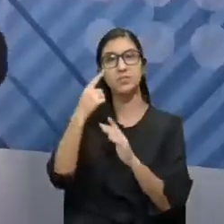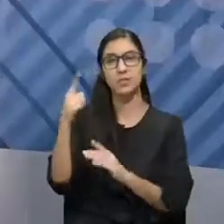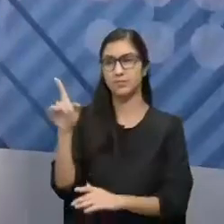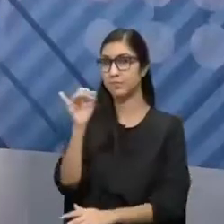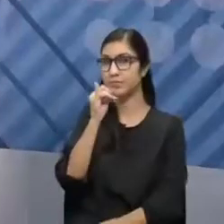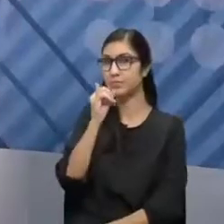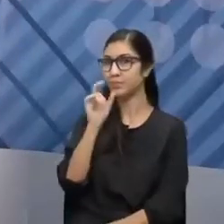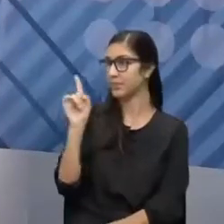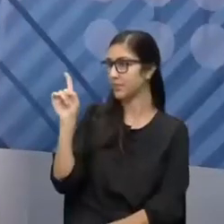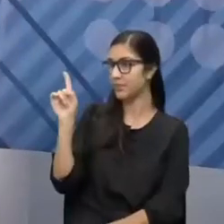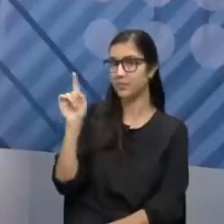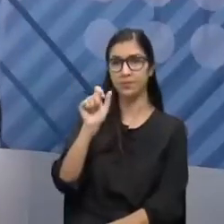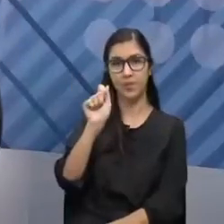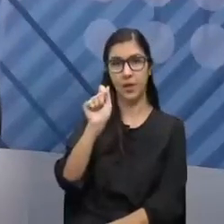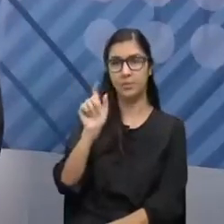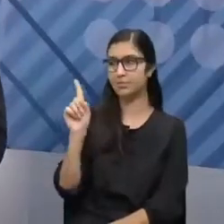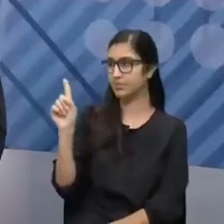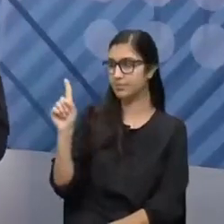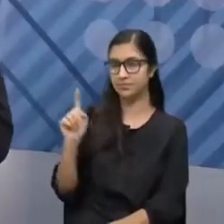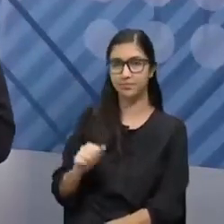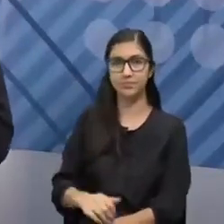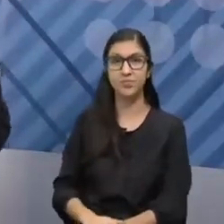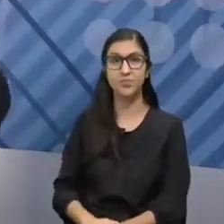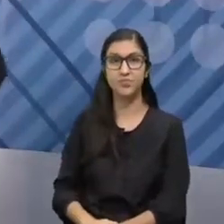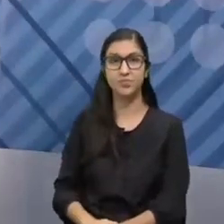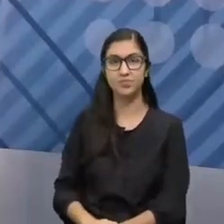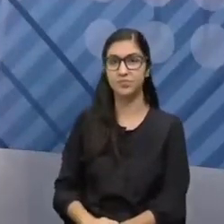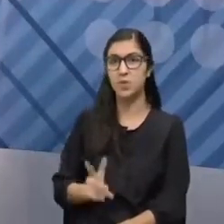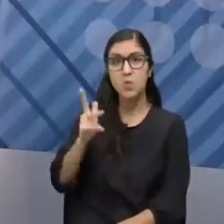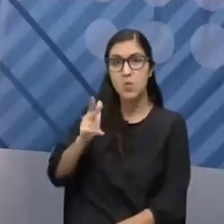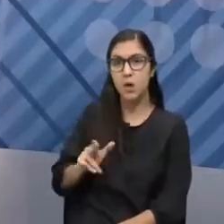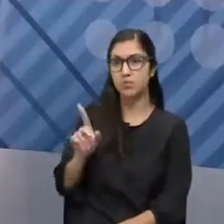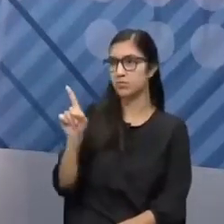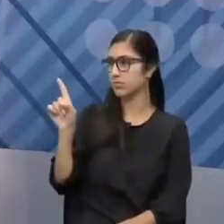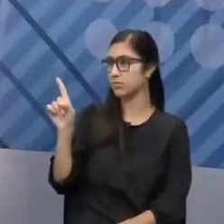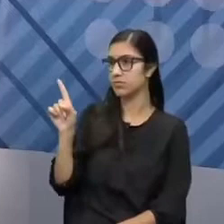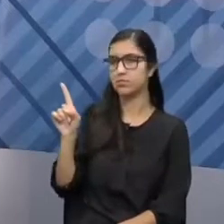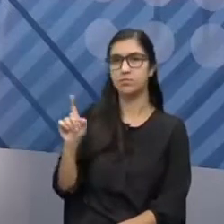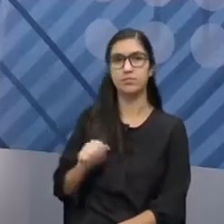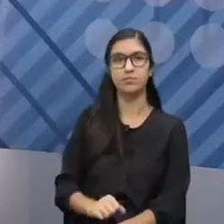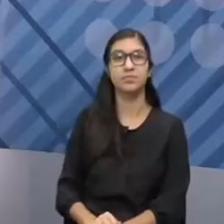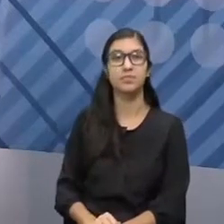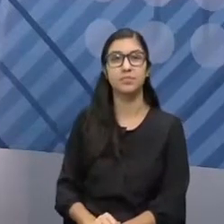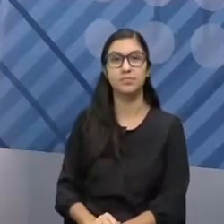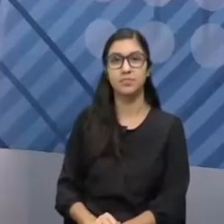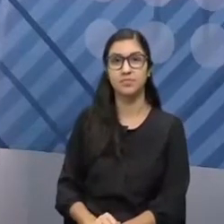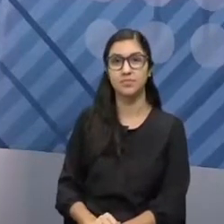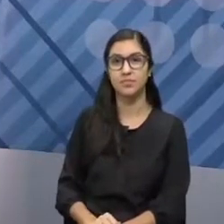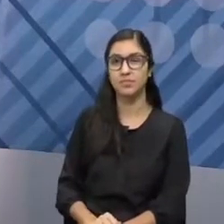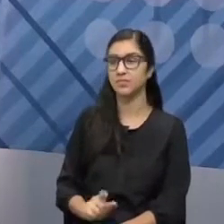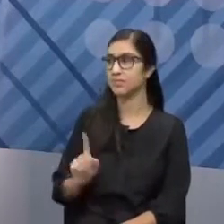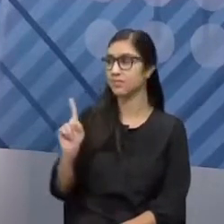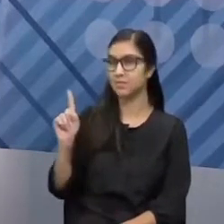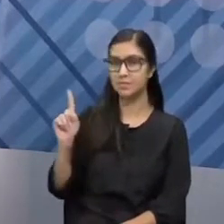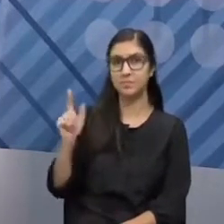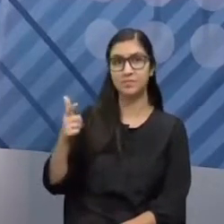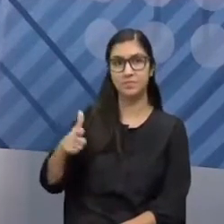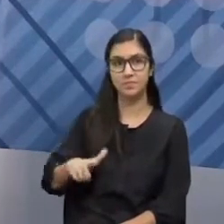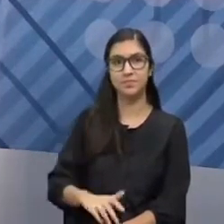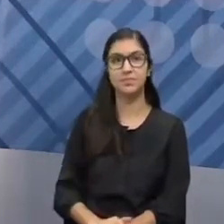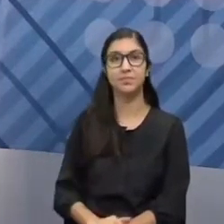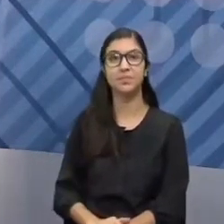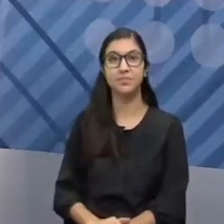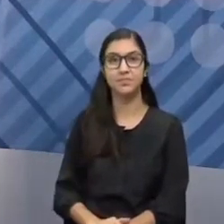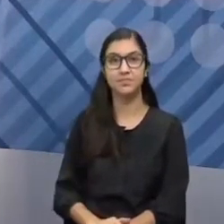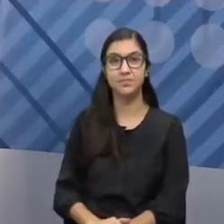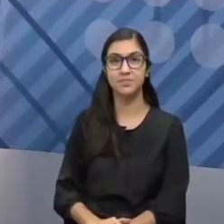por exemplo, o A, né? A mesma dactilologia, mas feito aqui. O B aqui, o C na